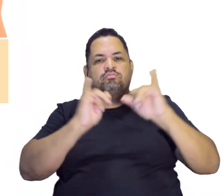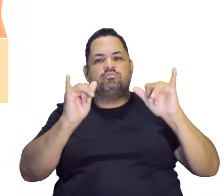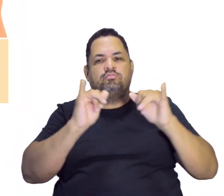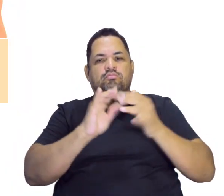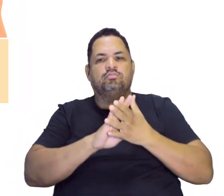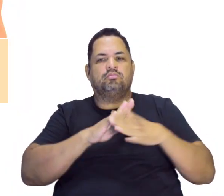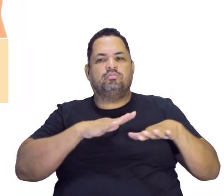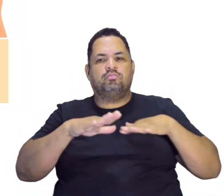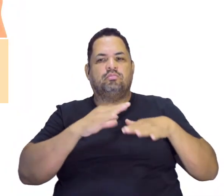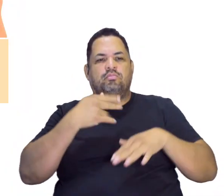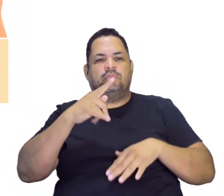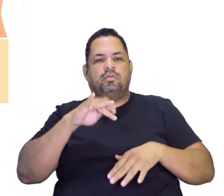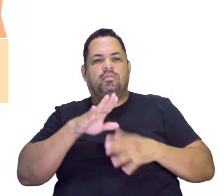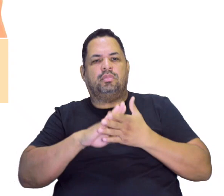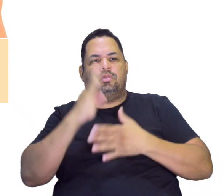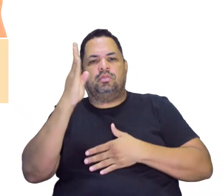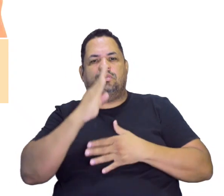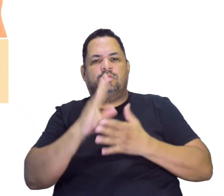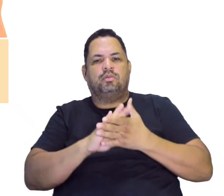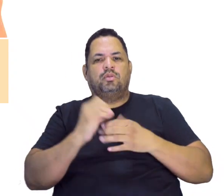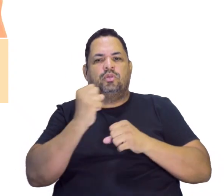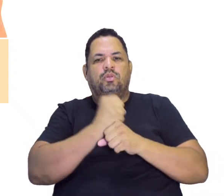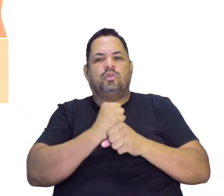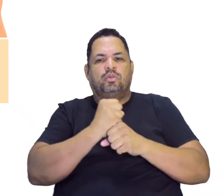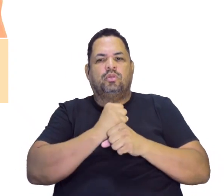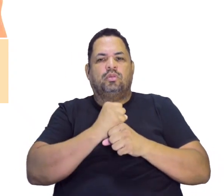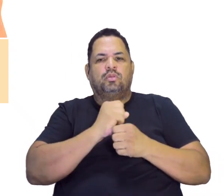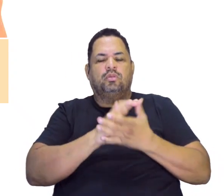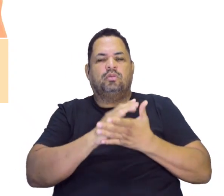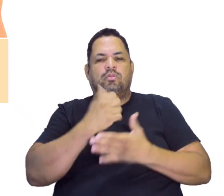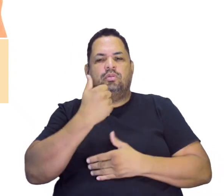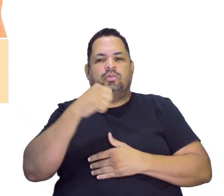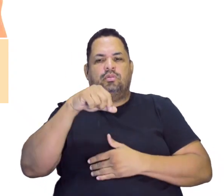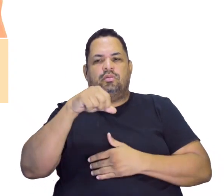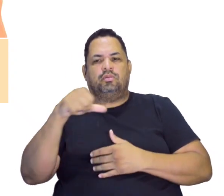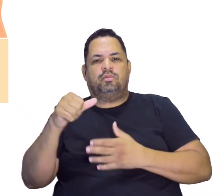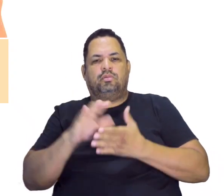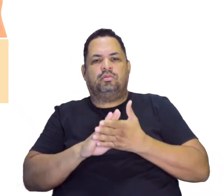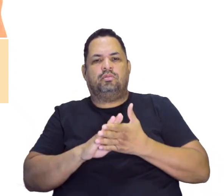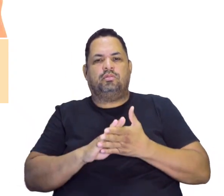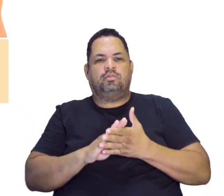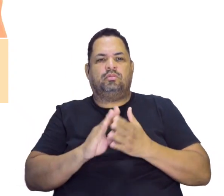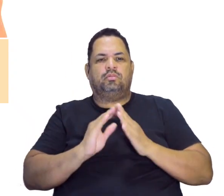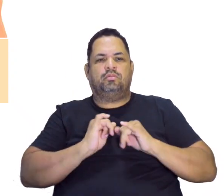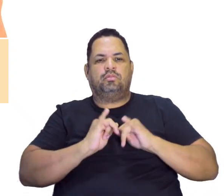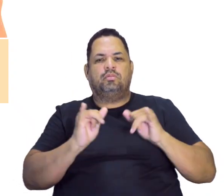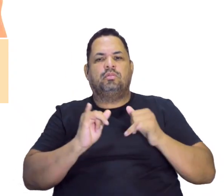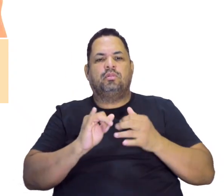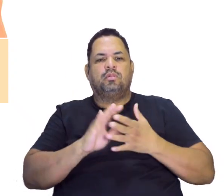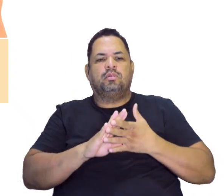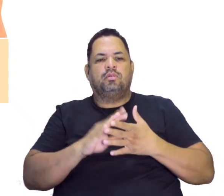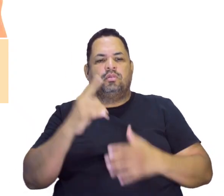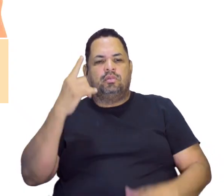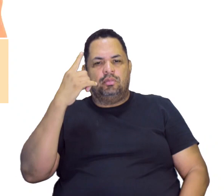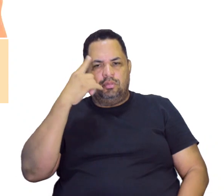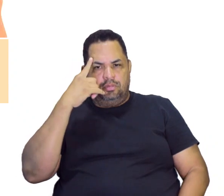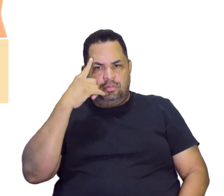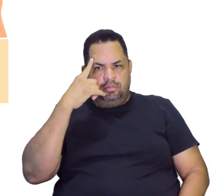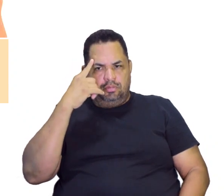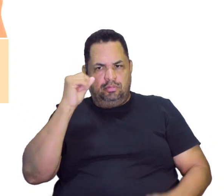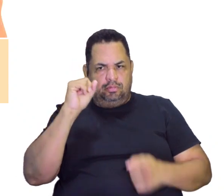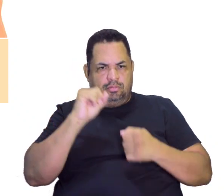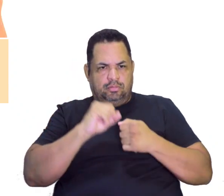Brasil em 1924 que foi publicado no jornal corrio da manhã e ele disse Pensei em